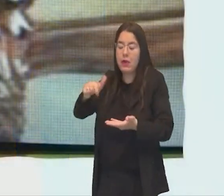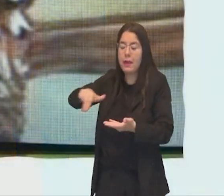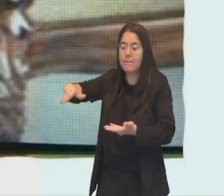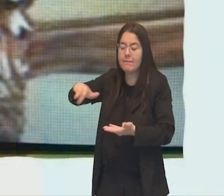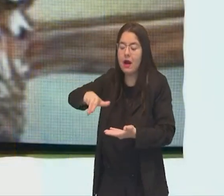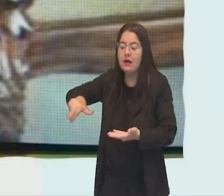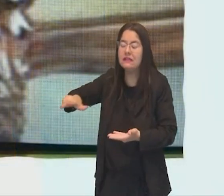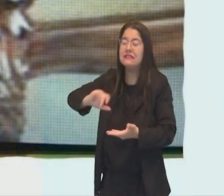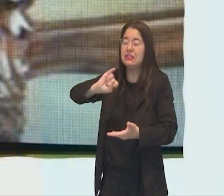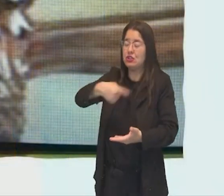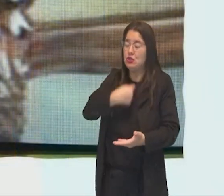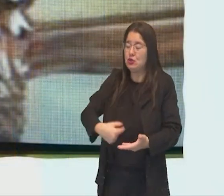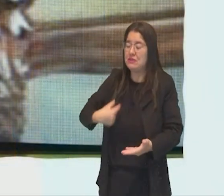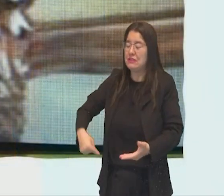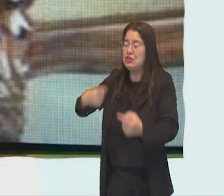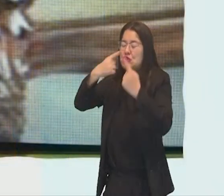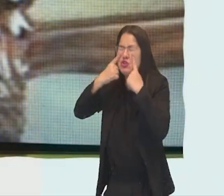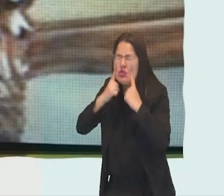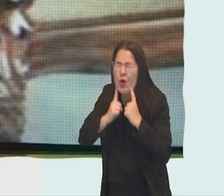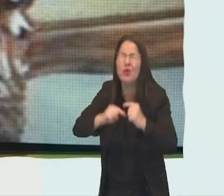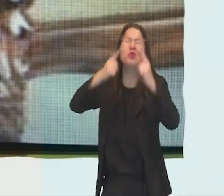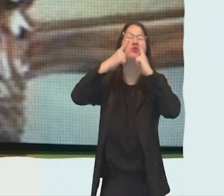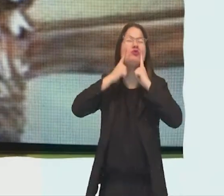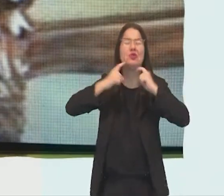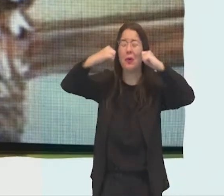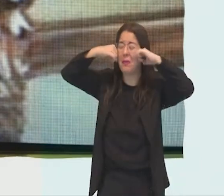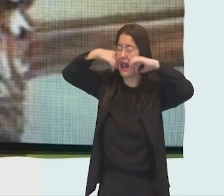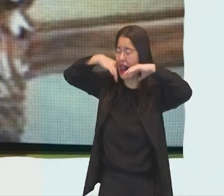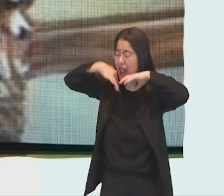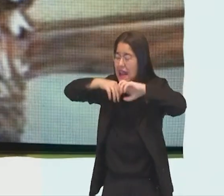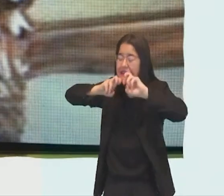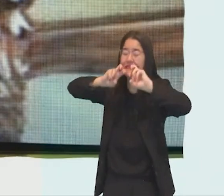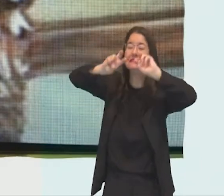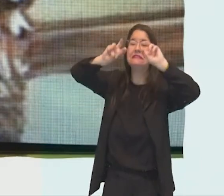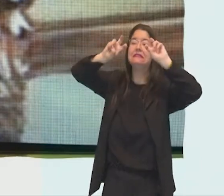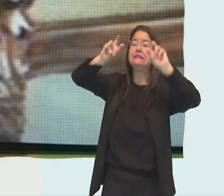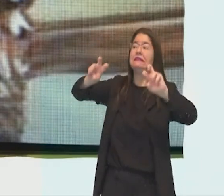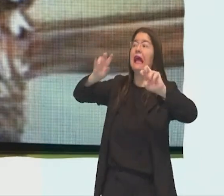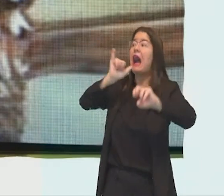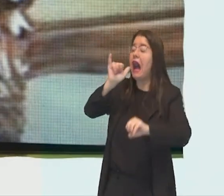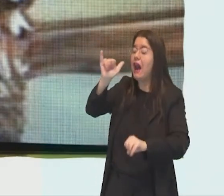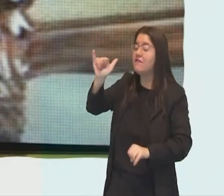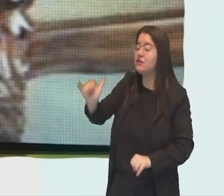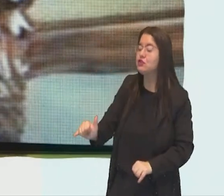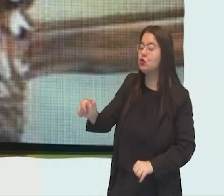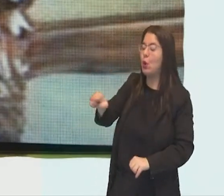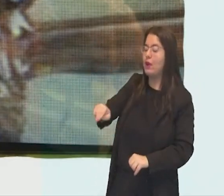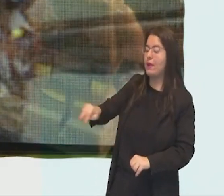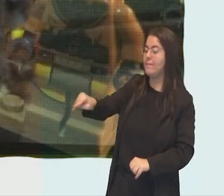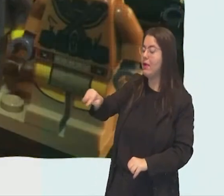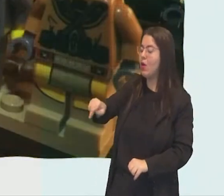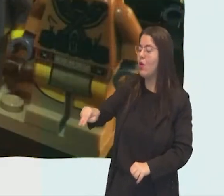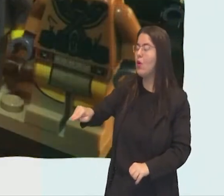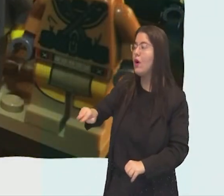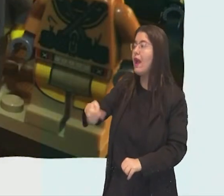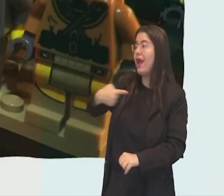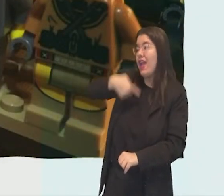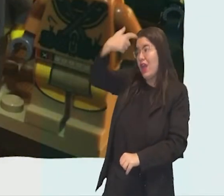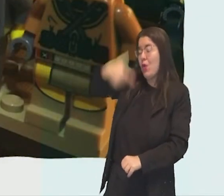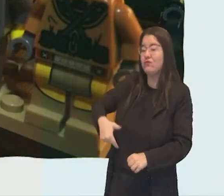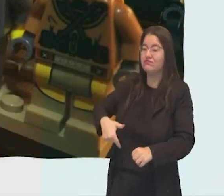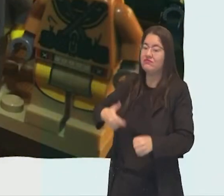que ele chorou em alta voz. E ele disse para os seus irmãos: eu sou